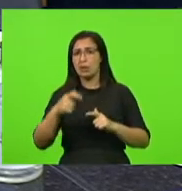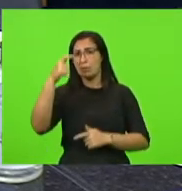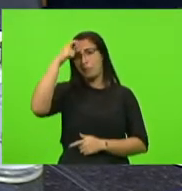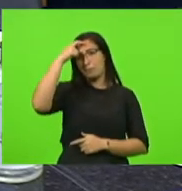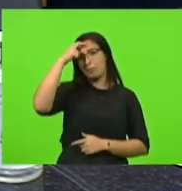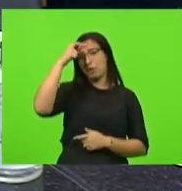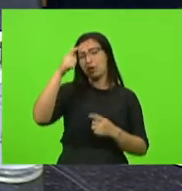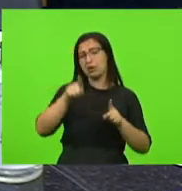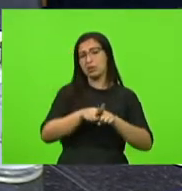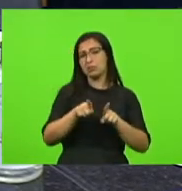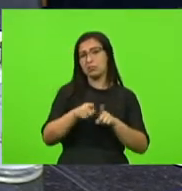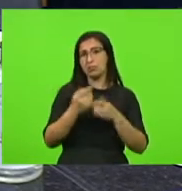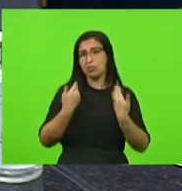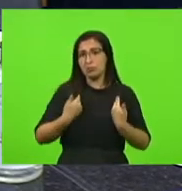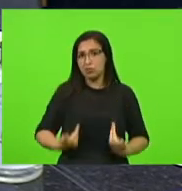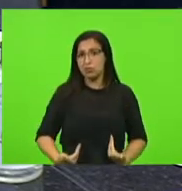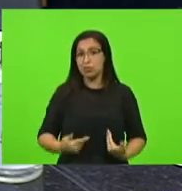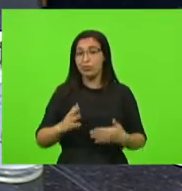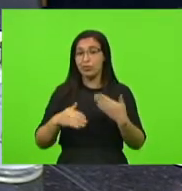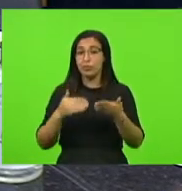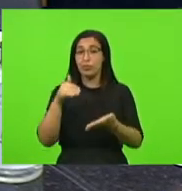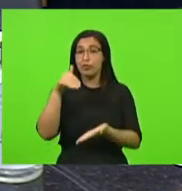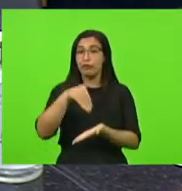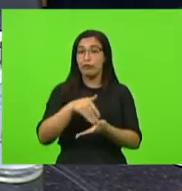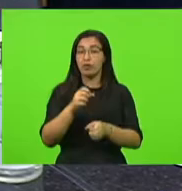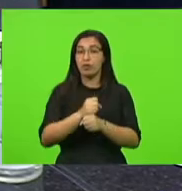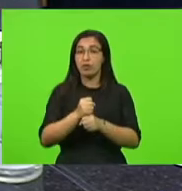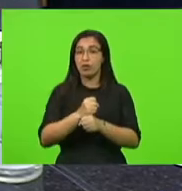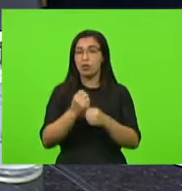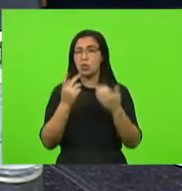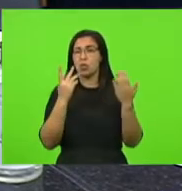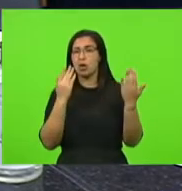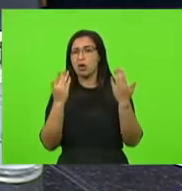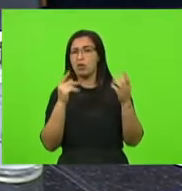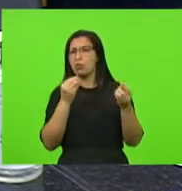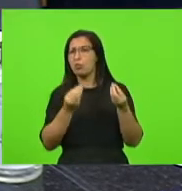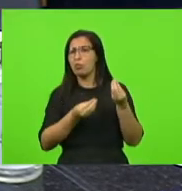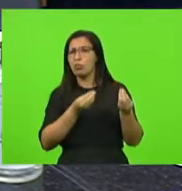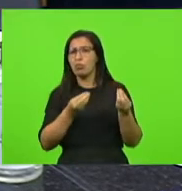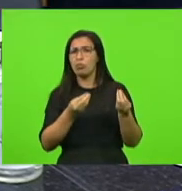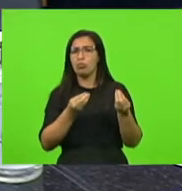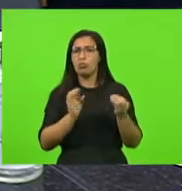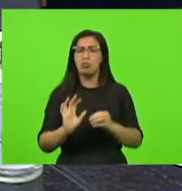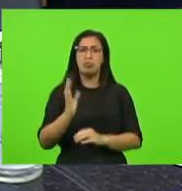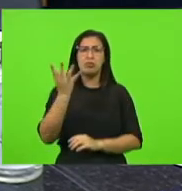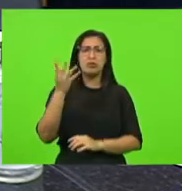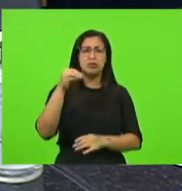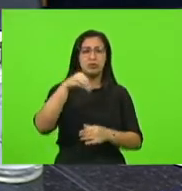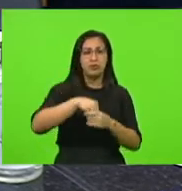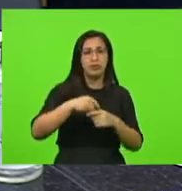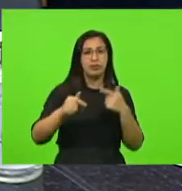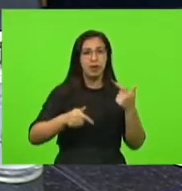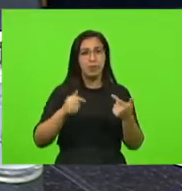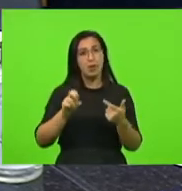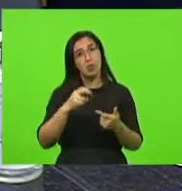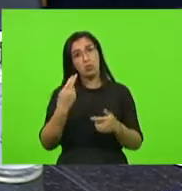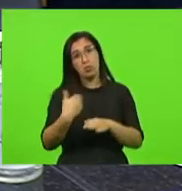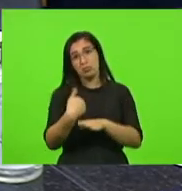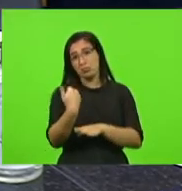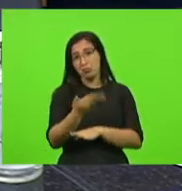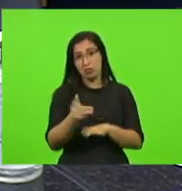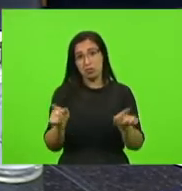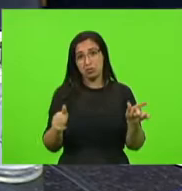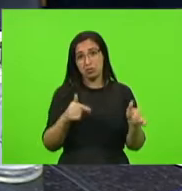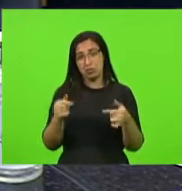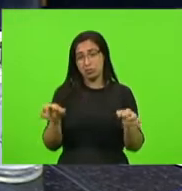e aí, no final do ano, é feita uma avaliação em cima de cada dano causado, sendo no horário de trabalho ou não. Nós